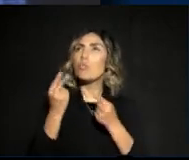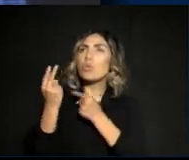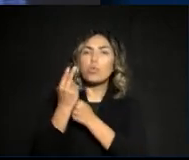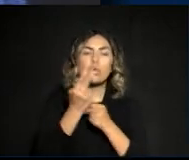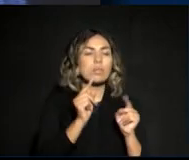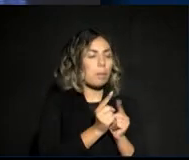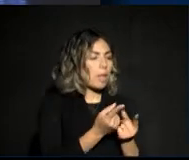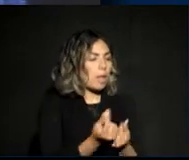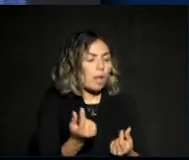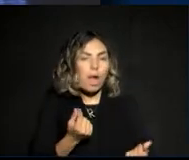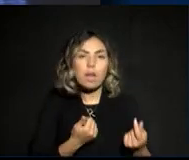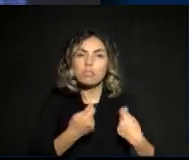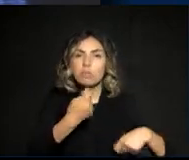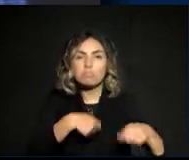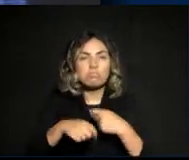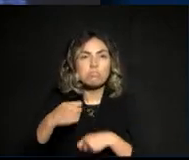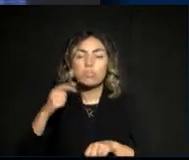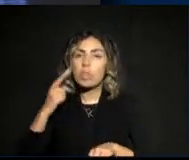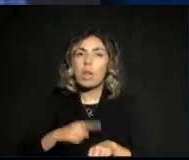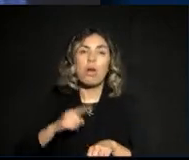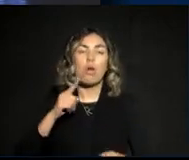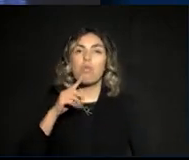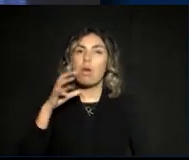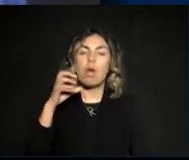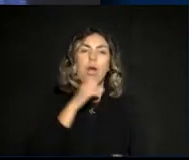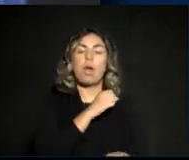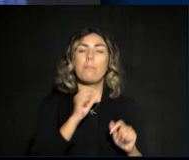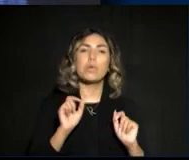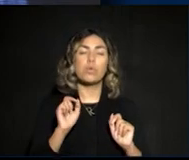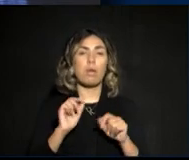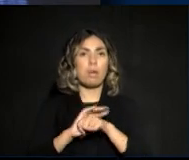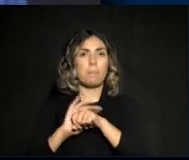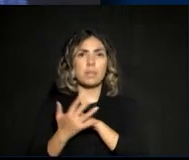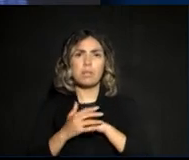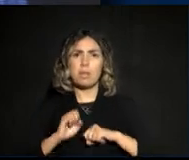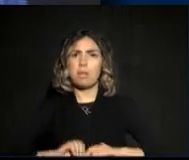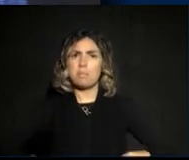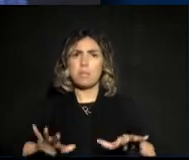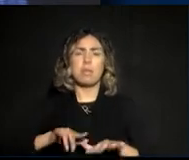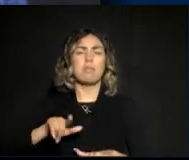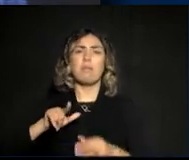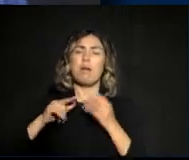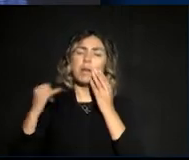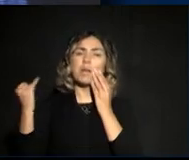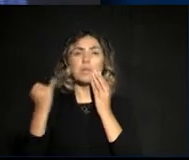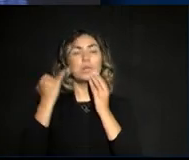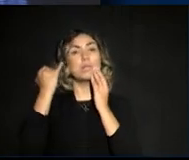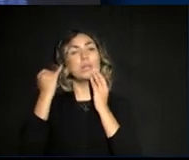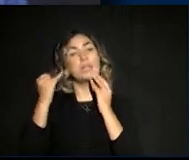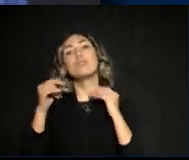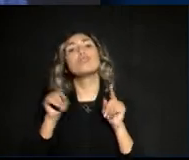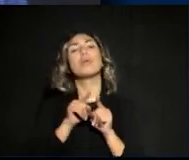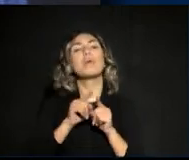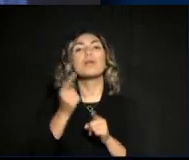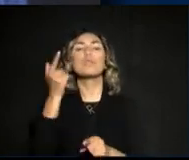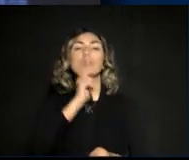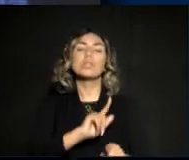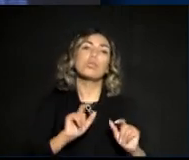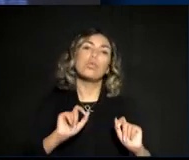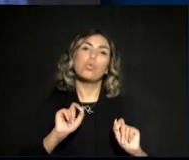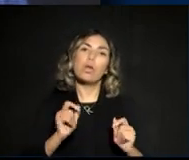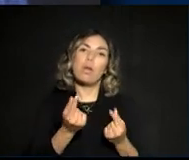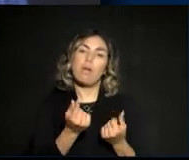de caixa imediata imediatamente tratou a pandemia como a situação de caso fortuito e força maior e já partiu para a 1ª jornada